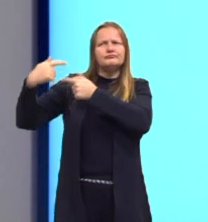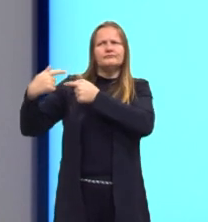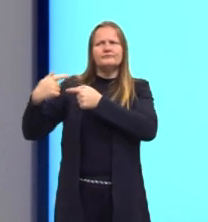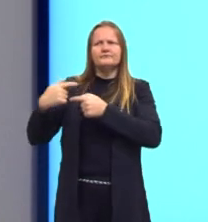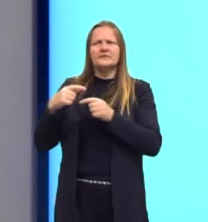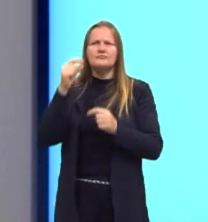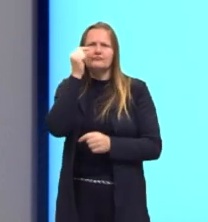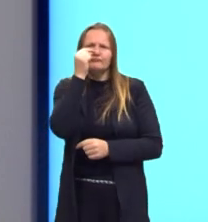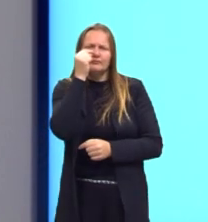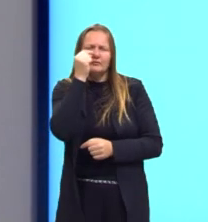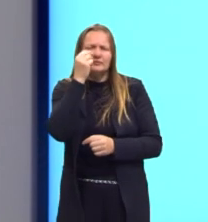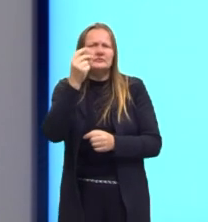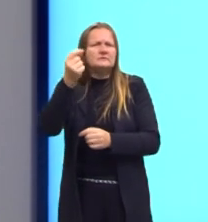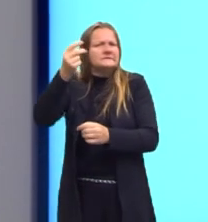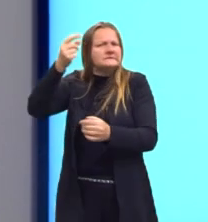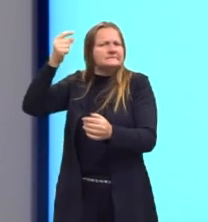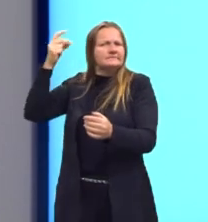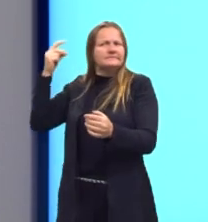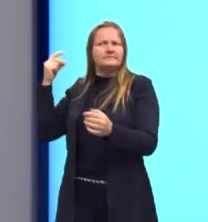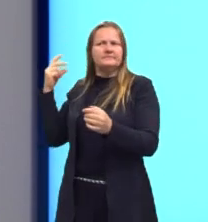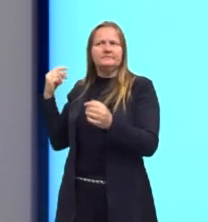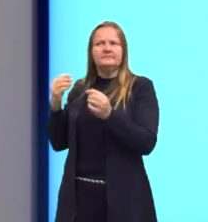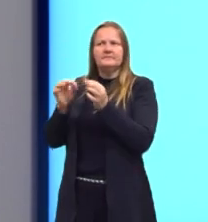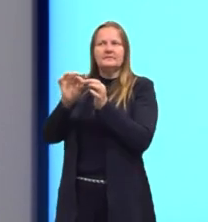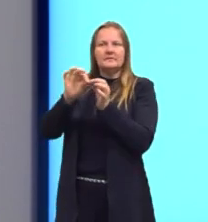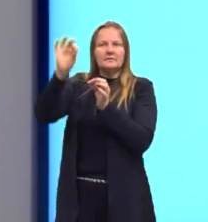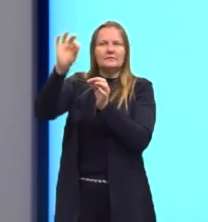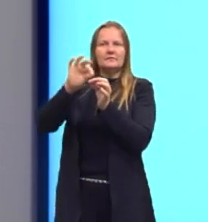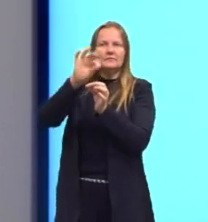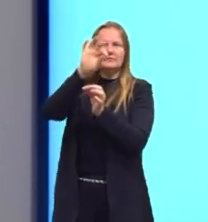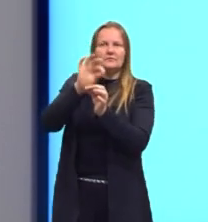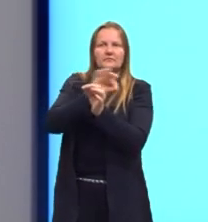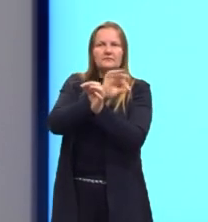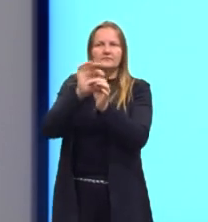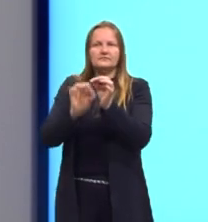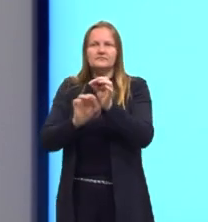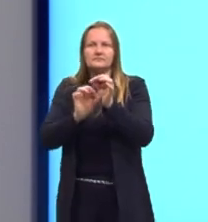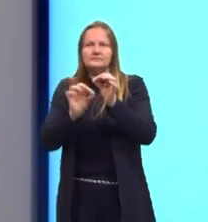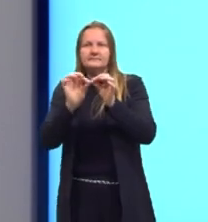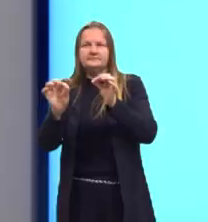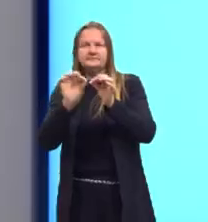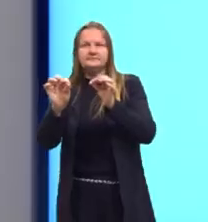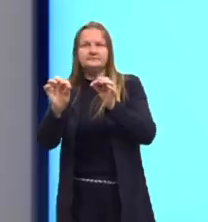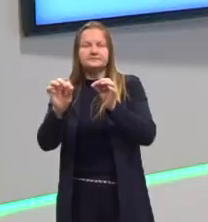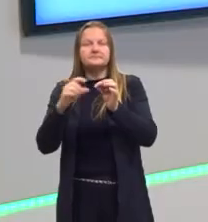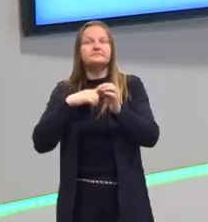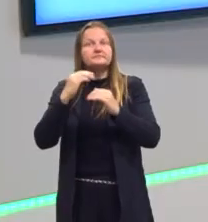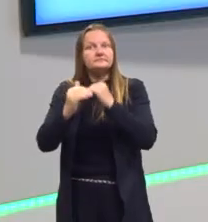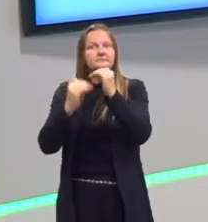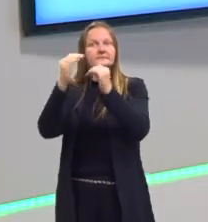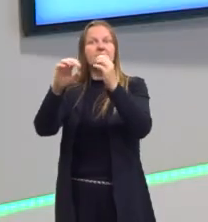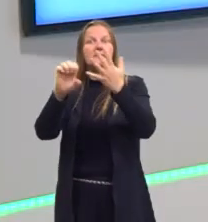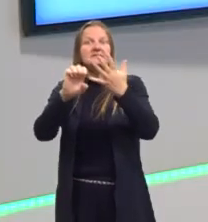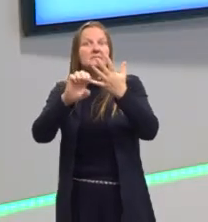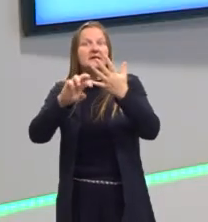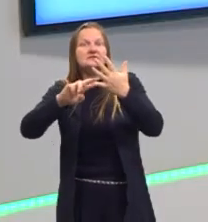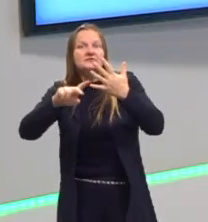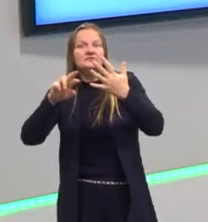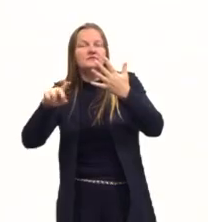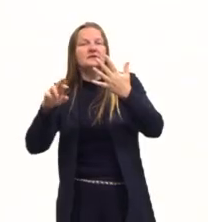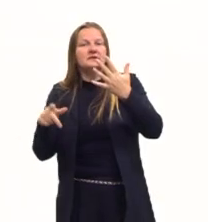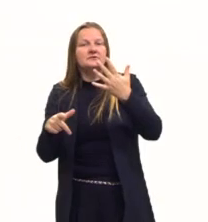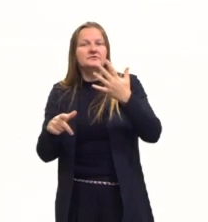um roedor ancestral e várias linhas evolutivas que originaram várias espécies